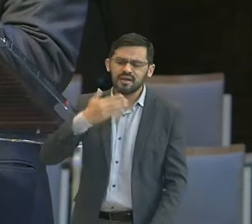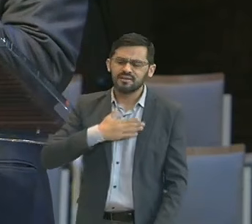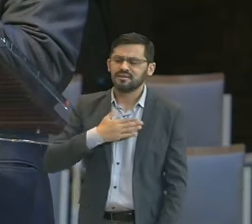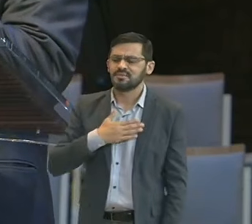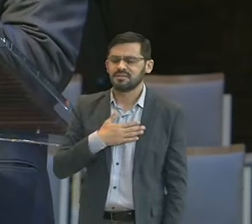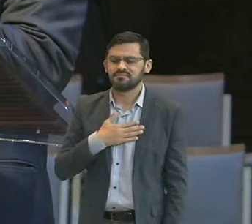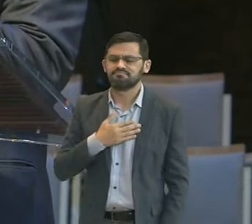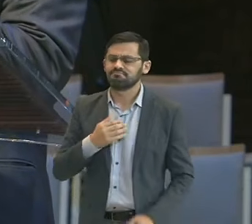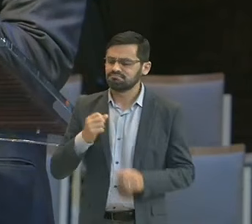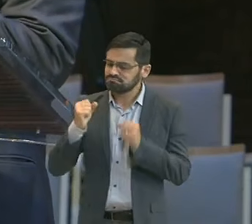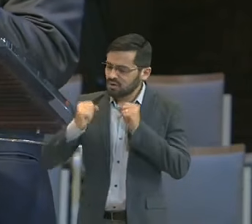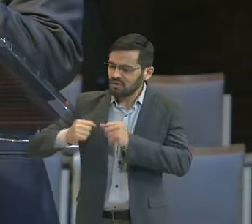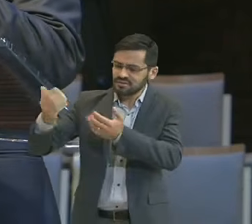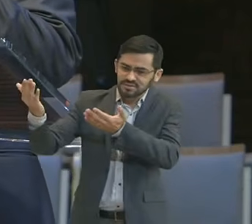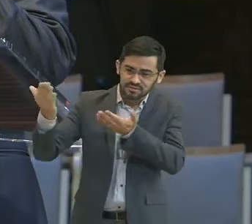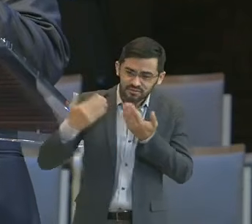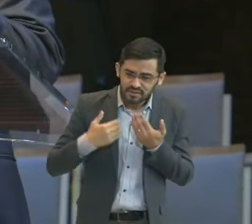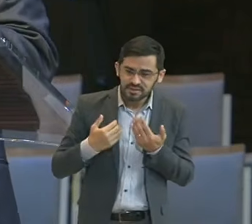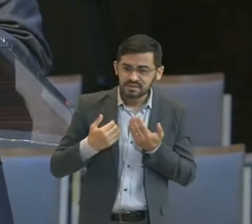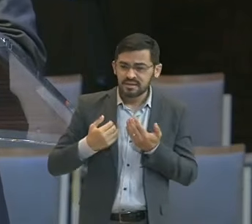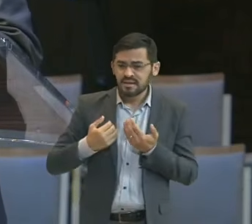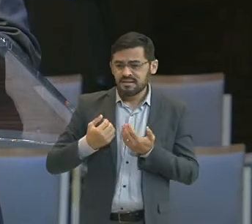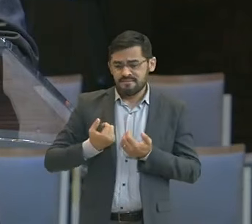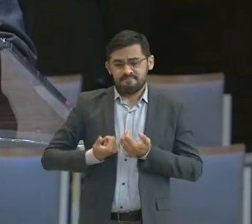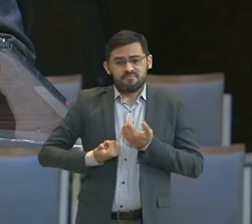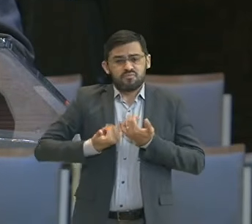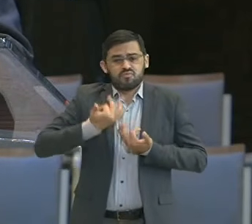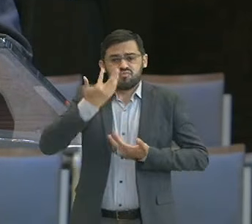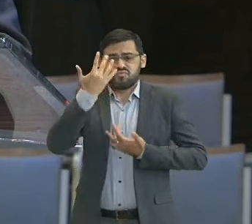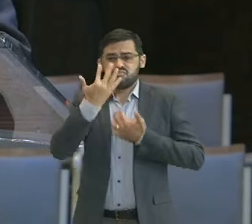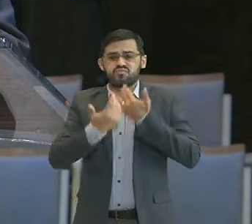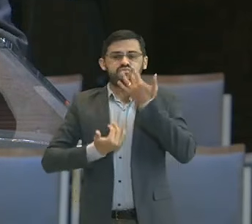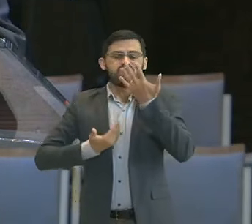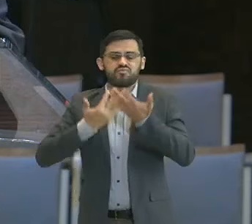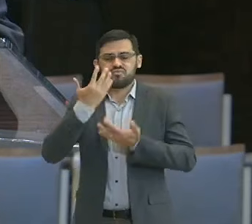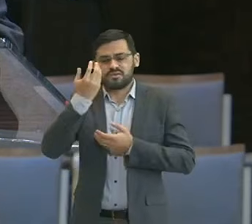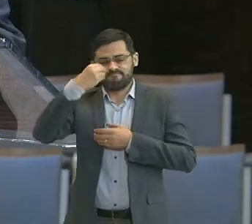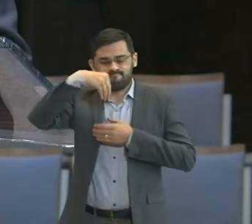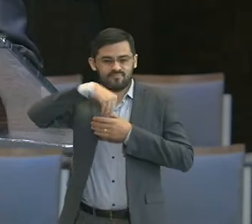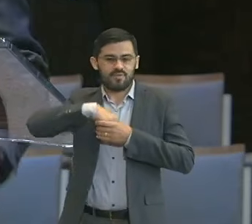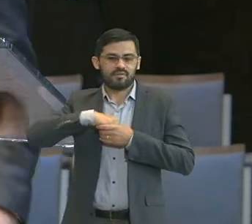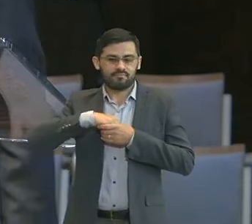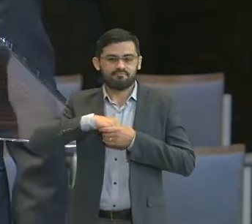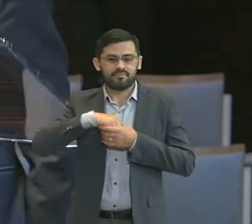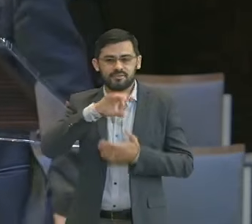beba, e rios de água viva fluirão.